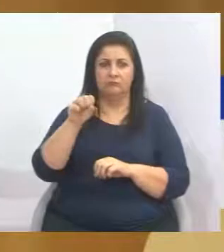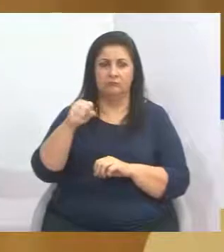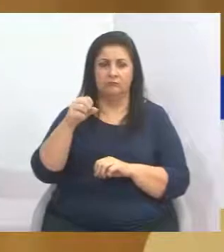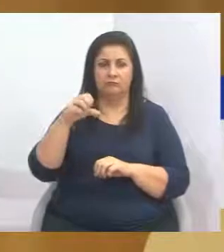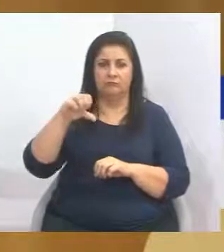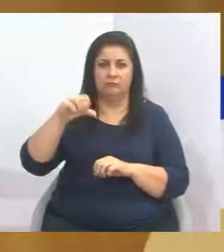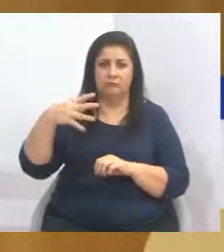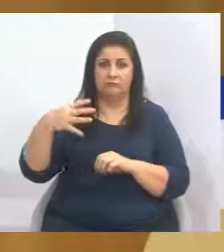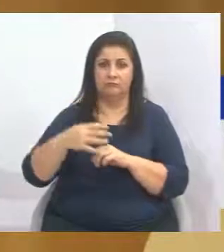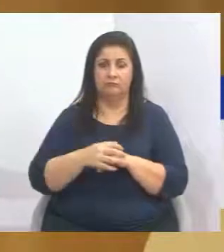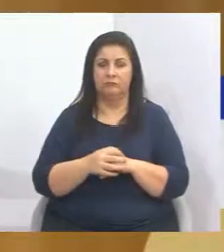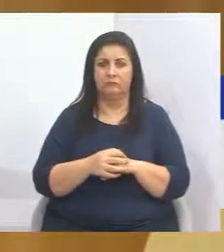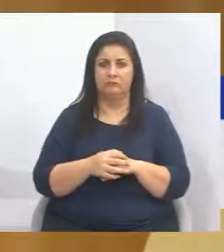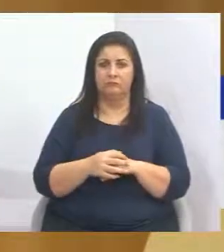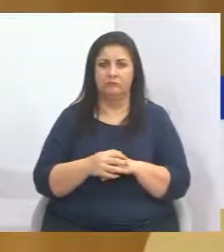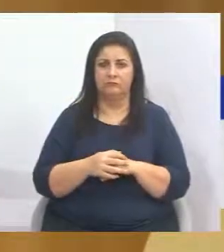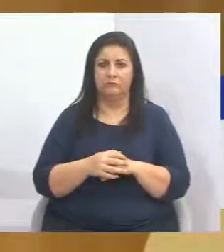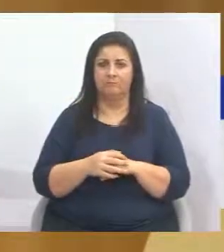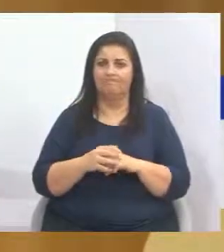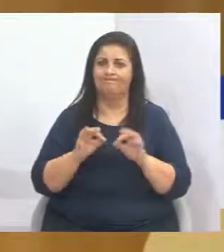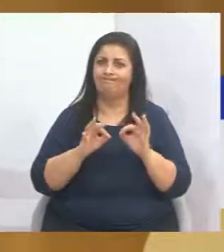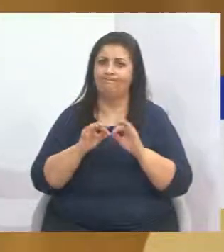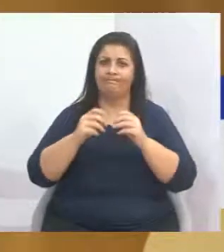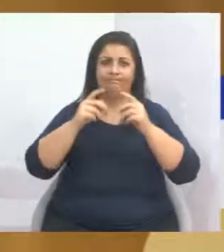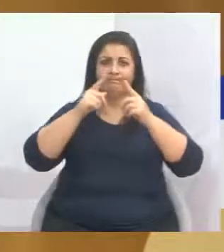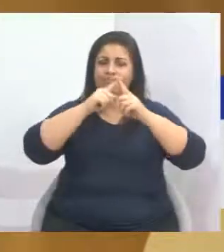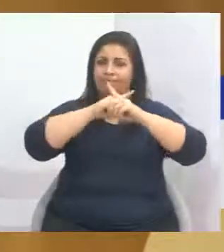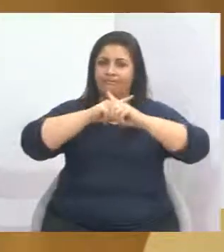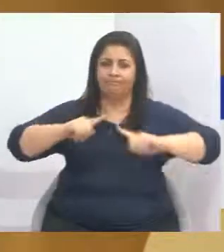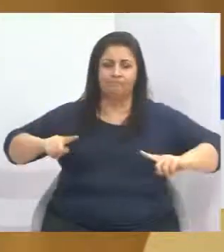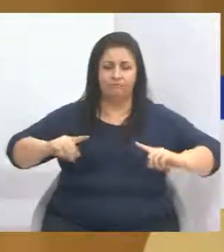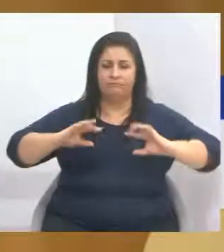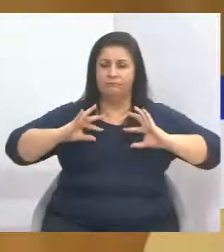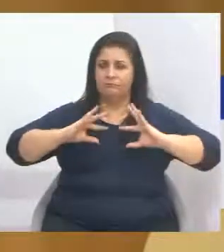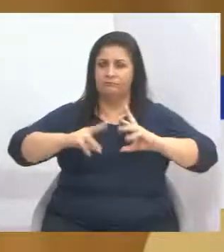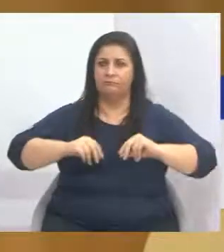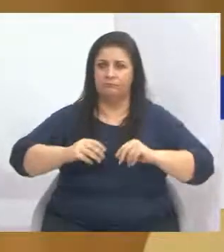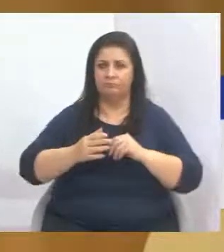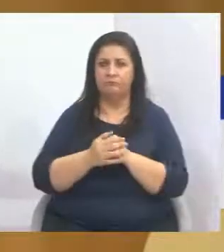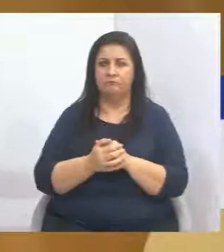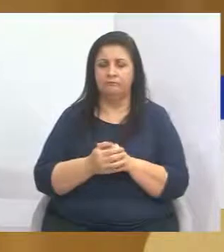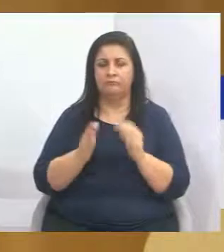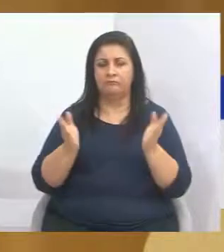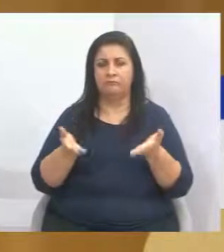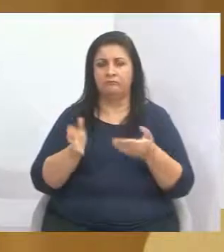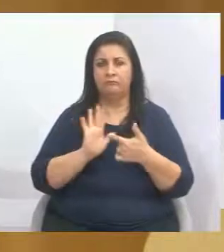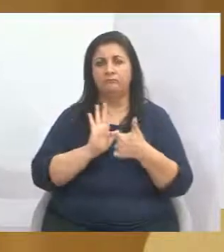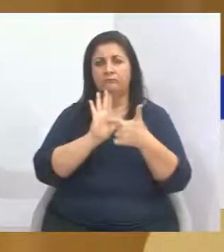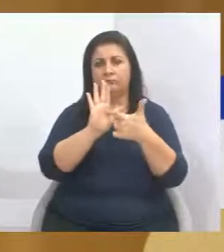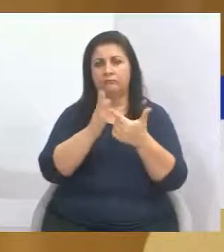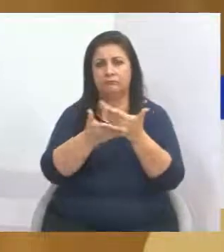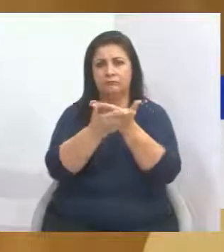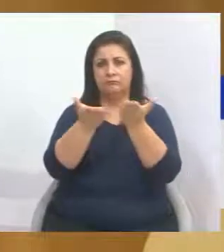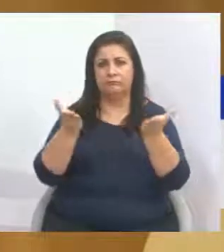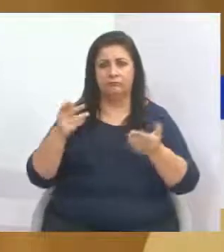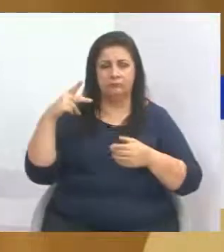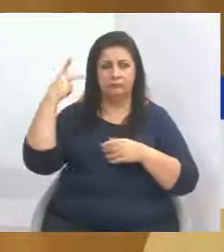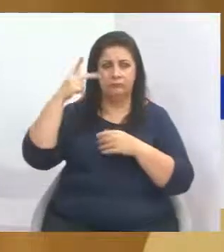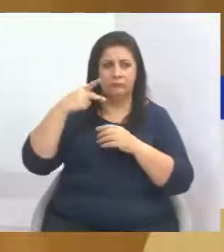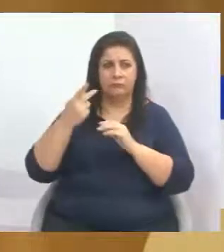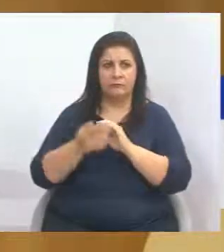6.394/2021, impondo-se o veto total, cuja razão, ora, submeto à elevada apreciação dos senhores